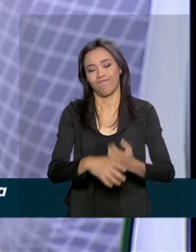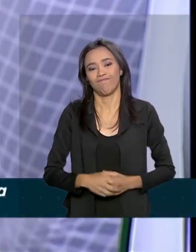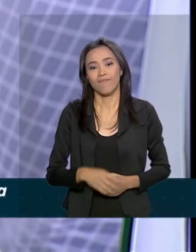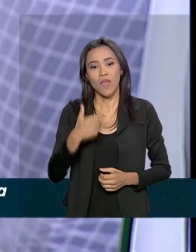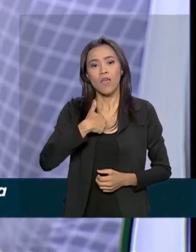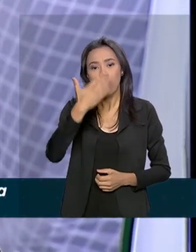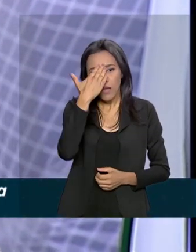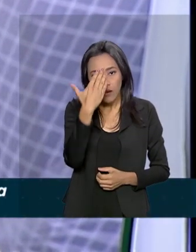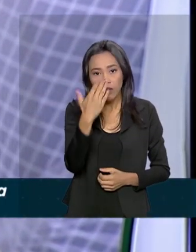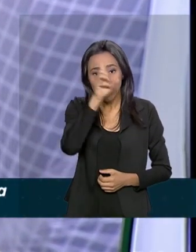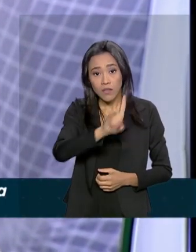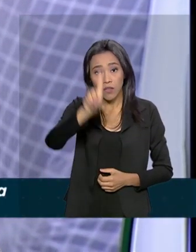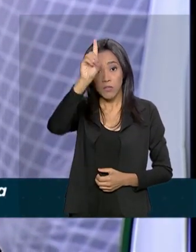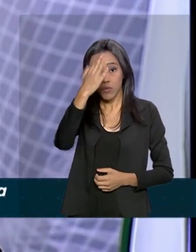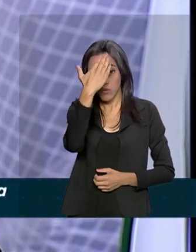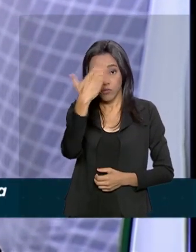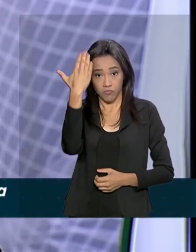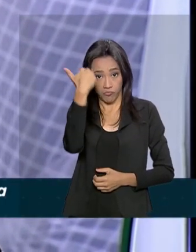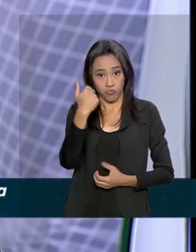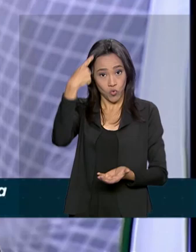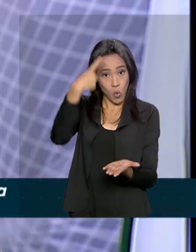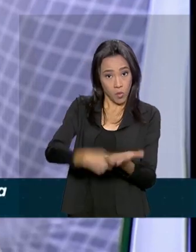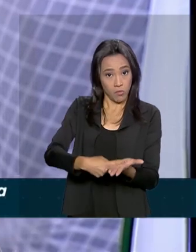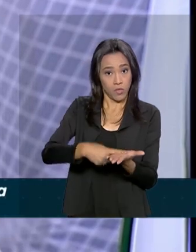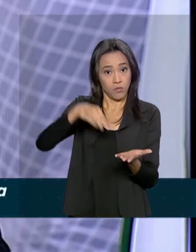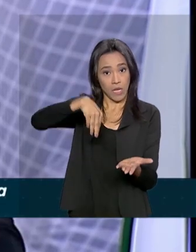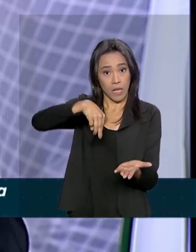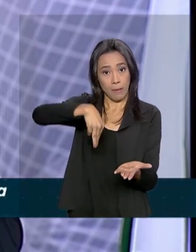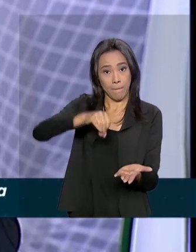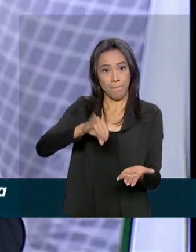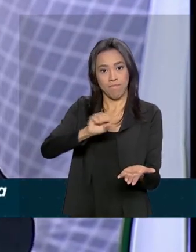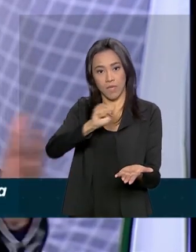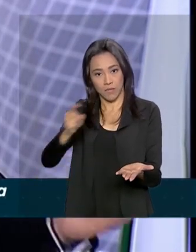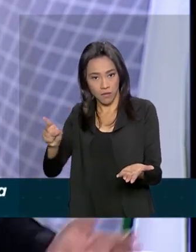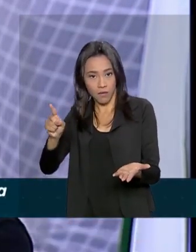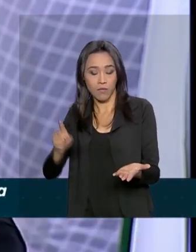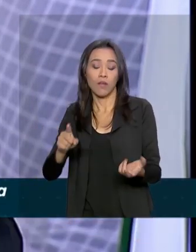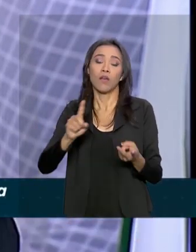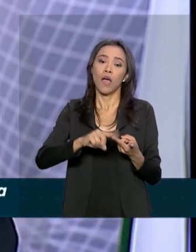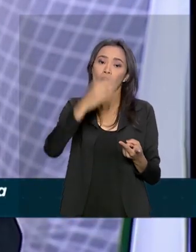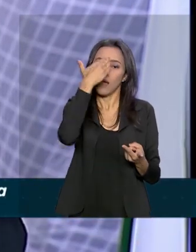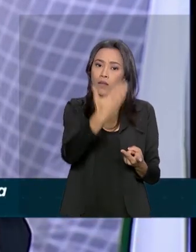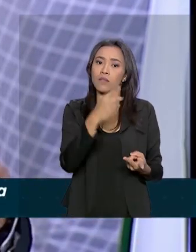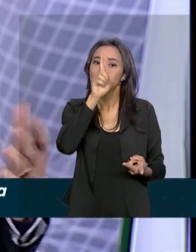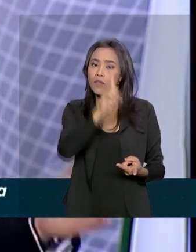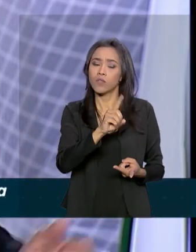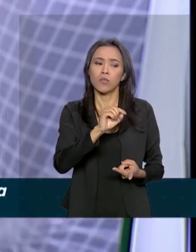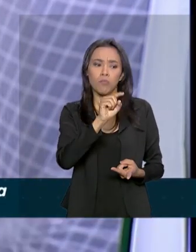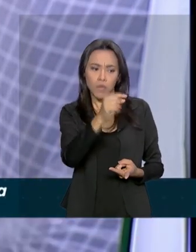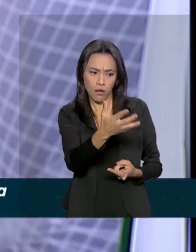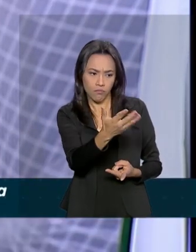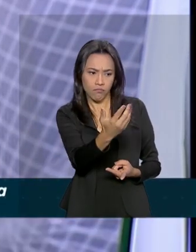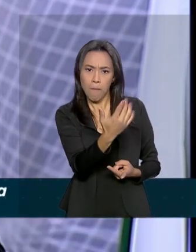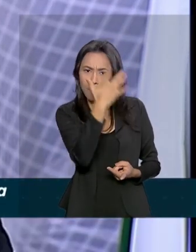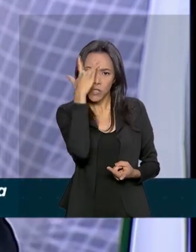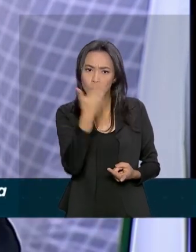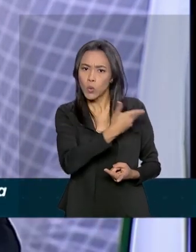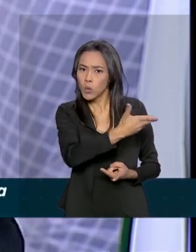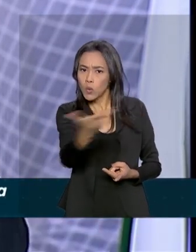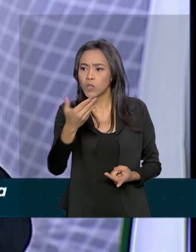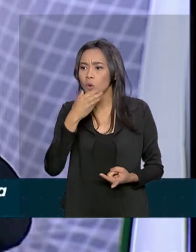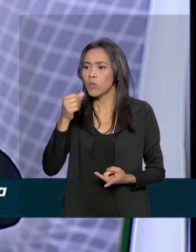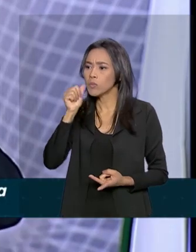agradeço a Deus pela missão. Agradeço a Deus por ter colocado pessoas como os senhores e as senhoras